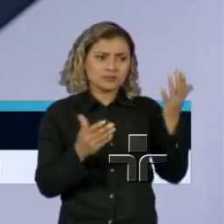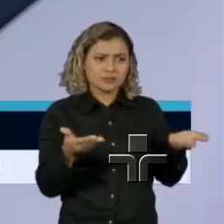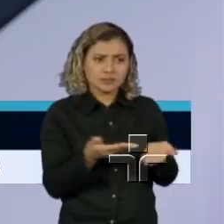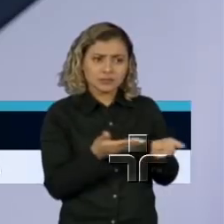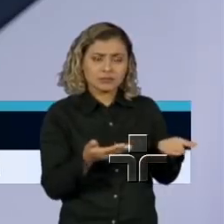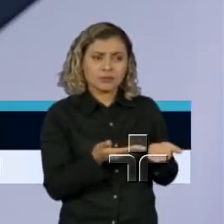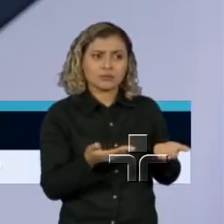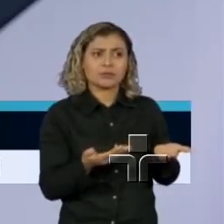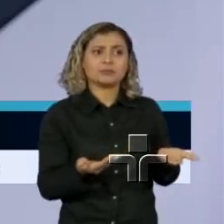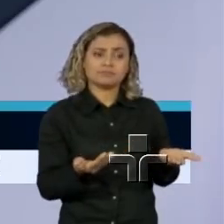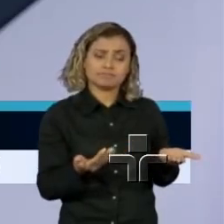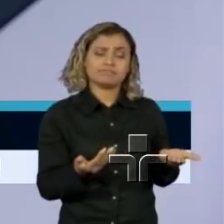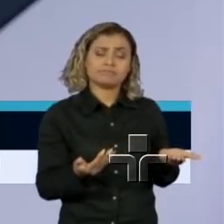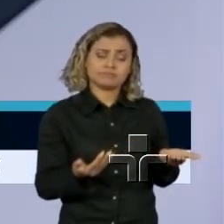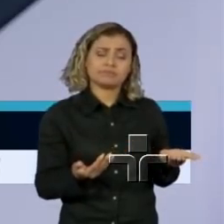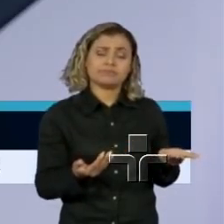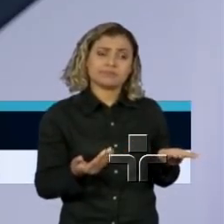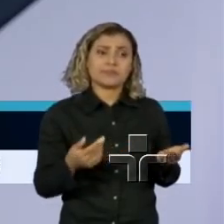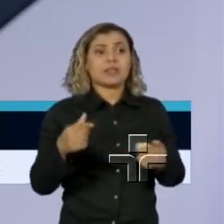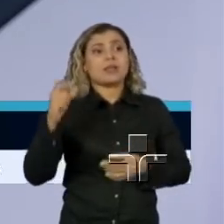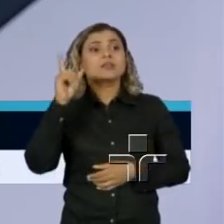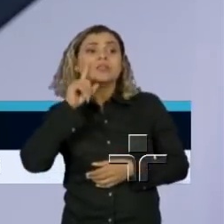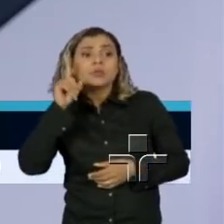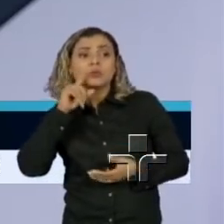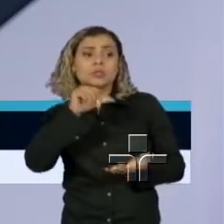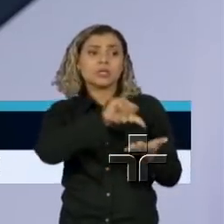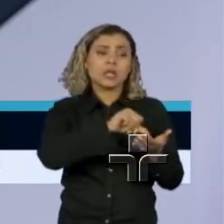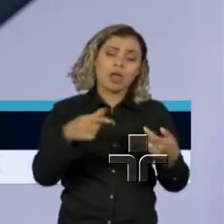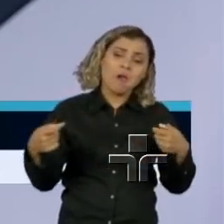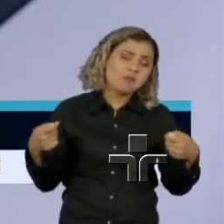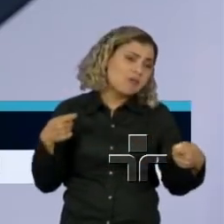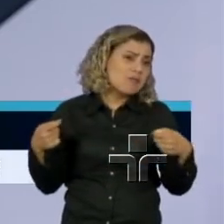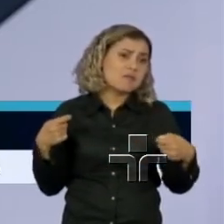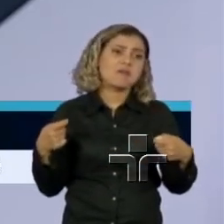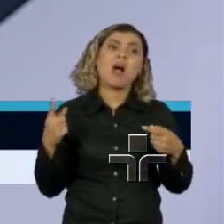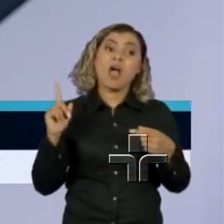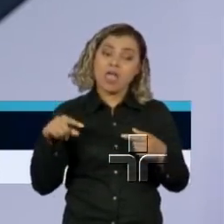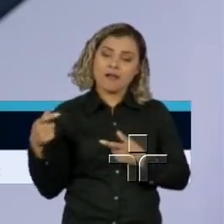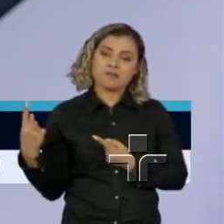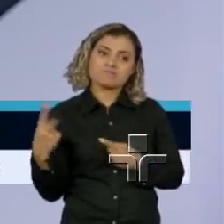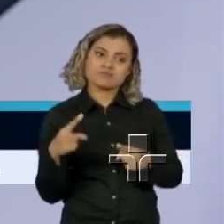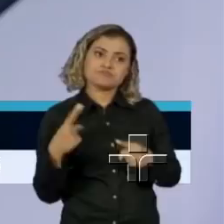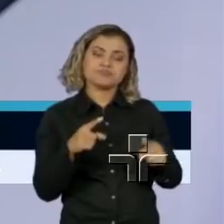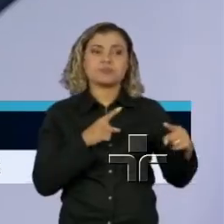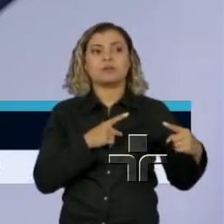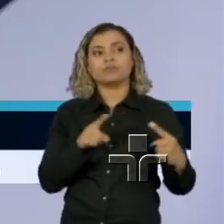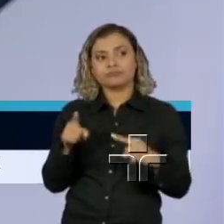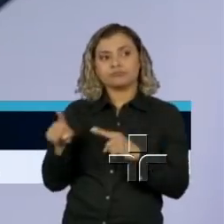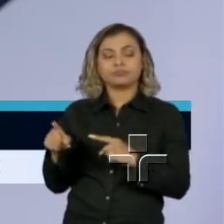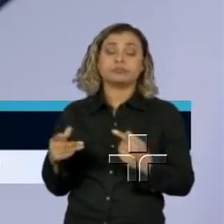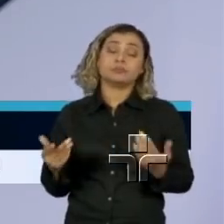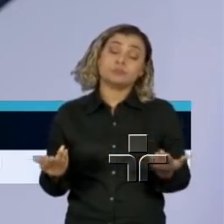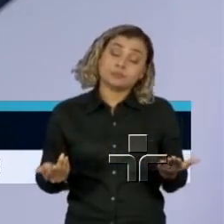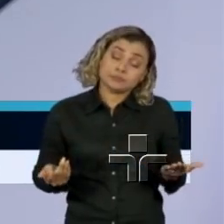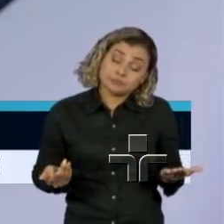pouco, esse episódio, que eu acredito tenha sido uma provocação até, de